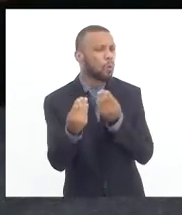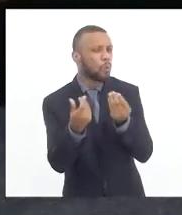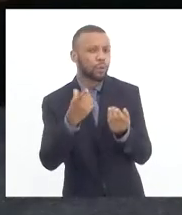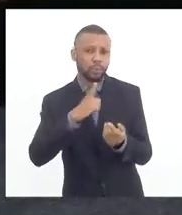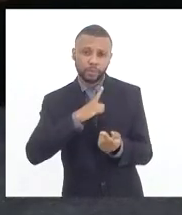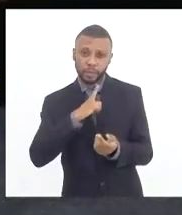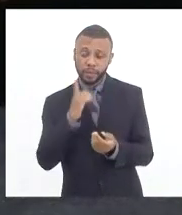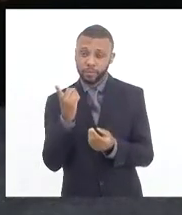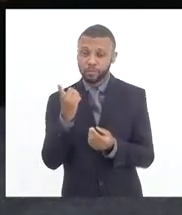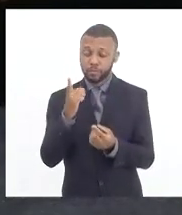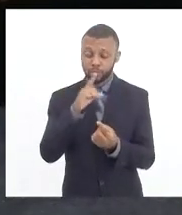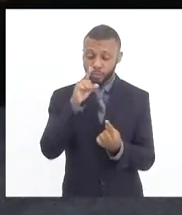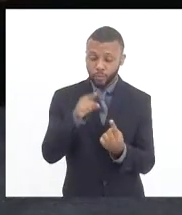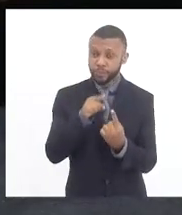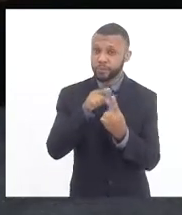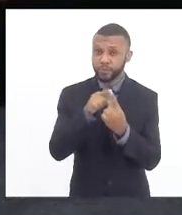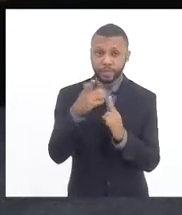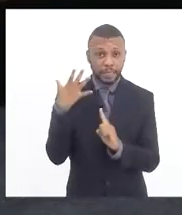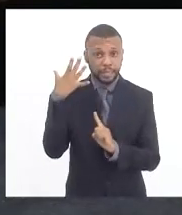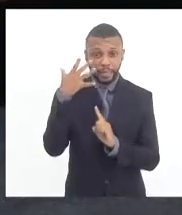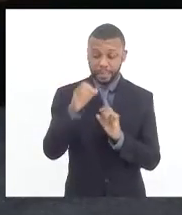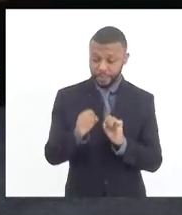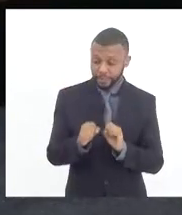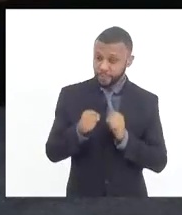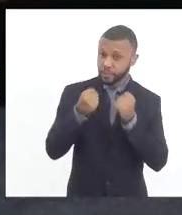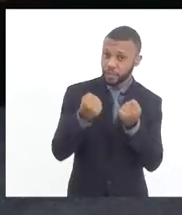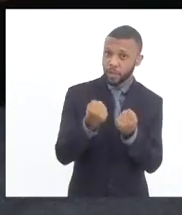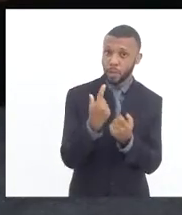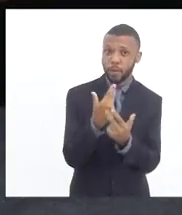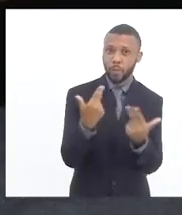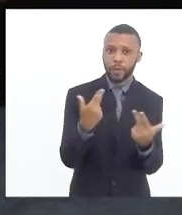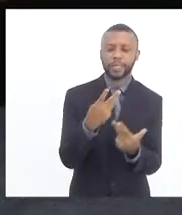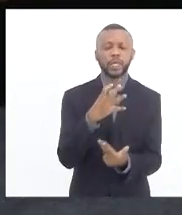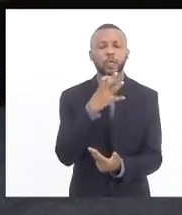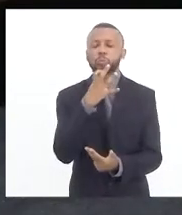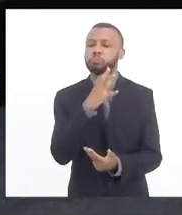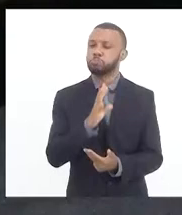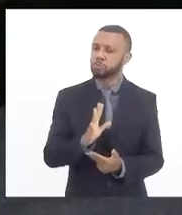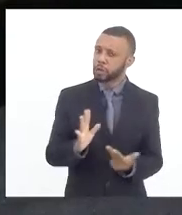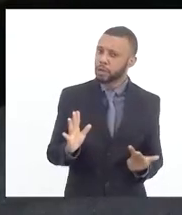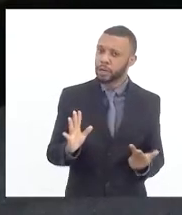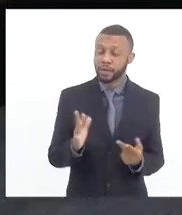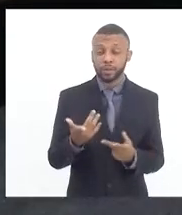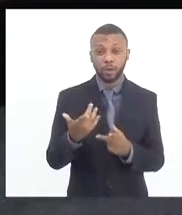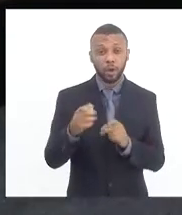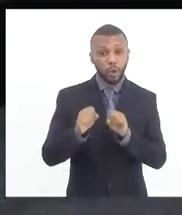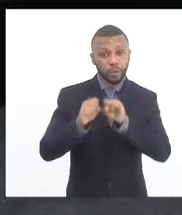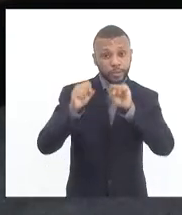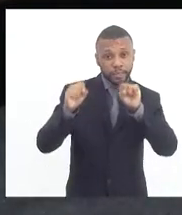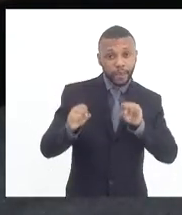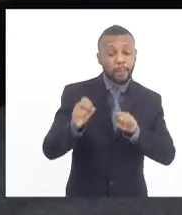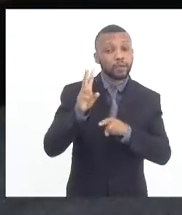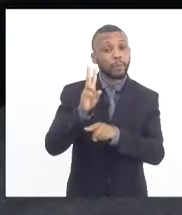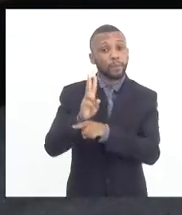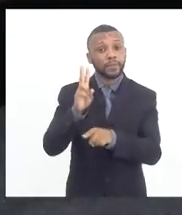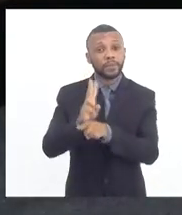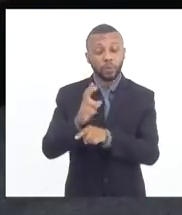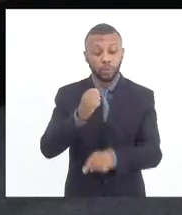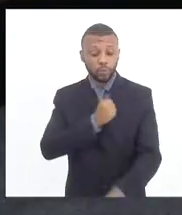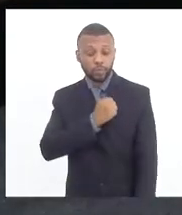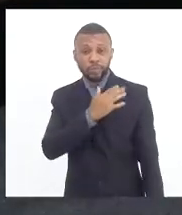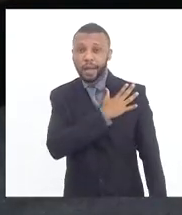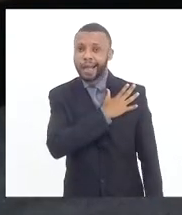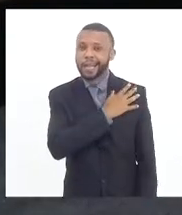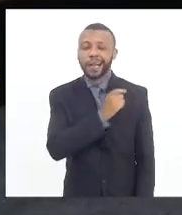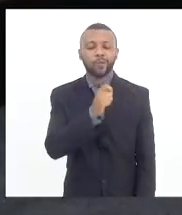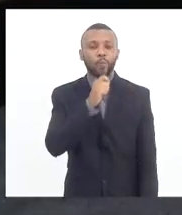venho aqui defenderam algo que eu não conheço e o projeto do sistema de proteção dos militares sequer chegou